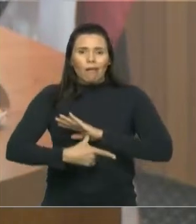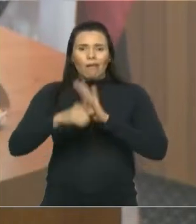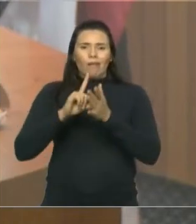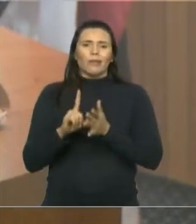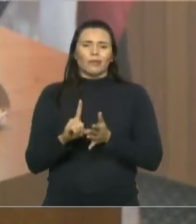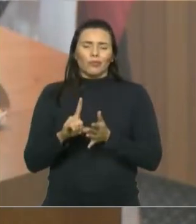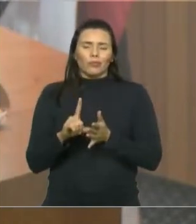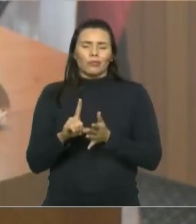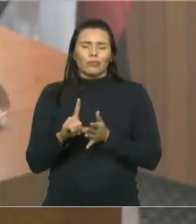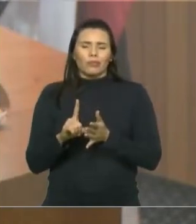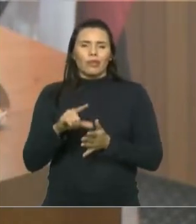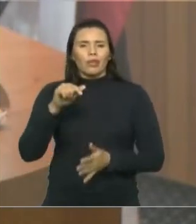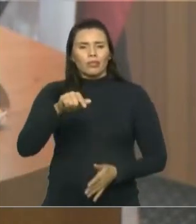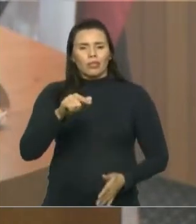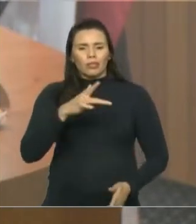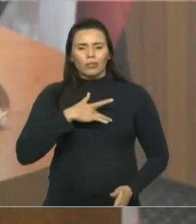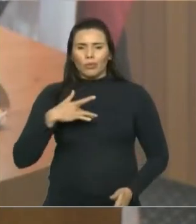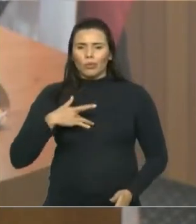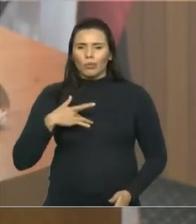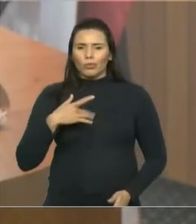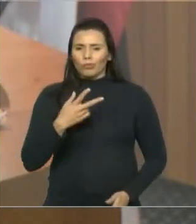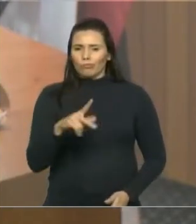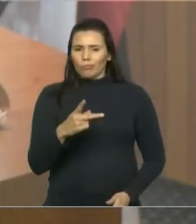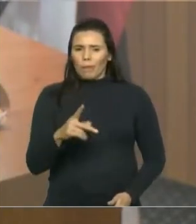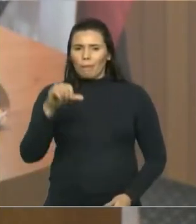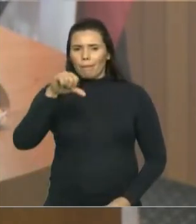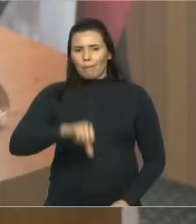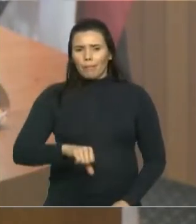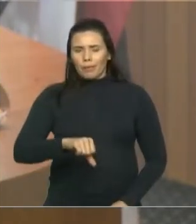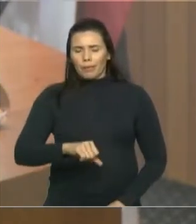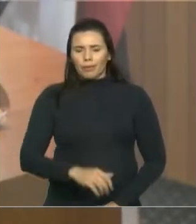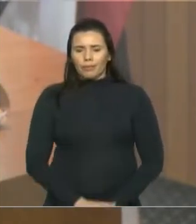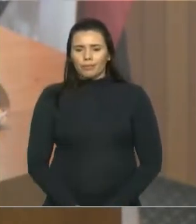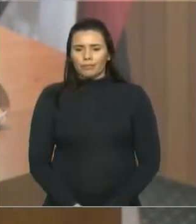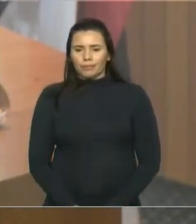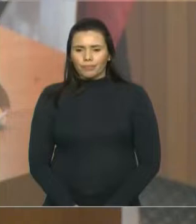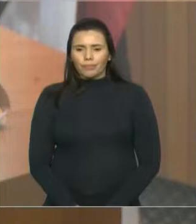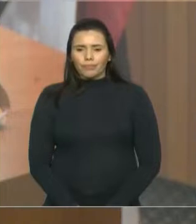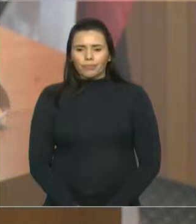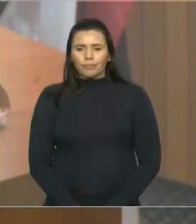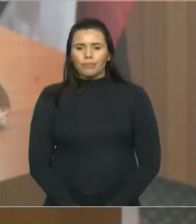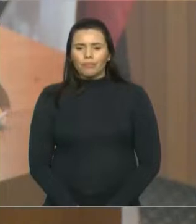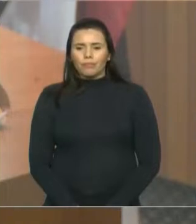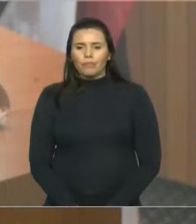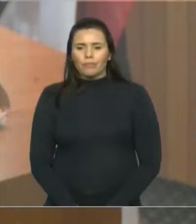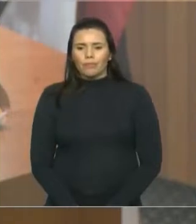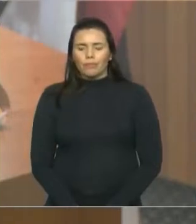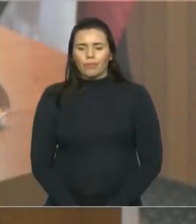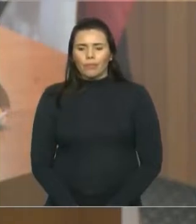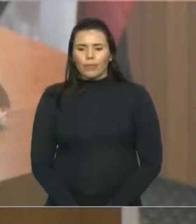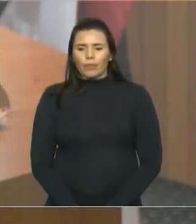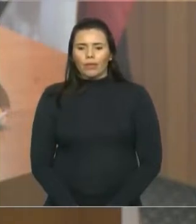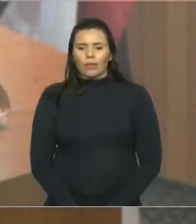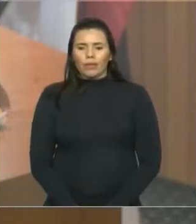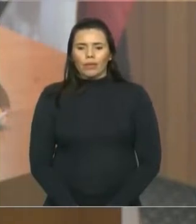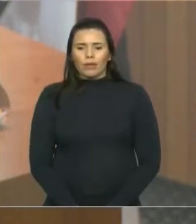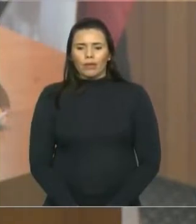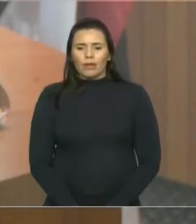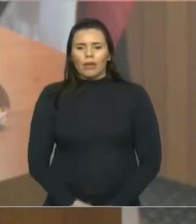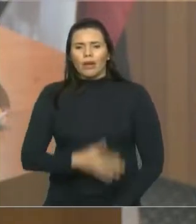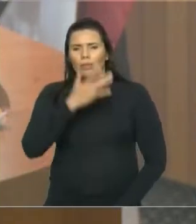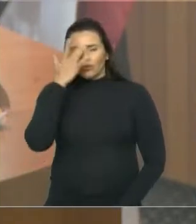quadro dele agrave. A solução apontada, não por mim, mas por parte de quem estuda o SUS,